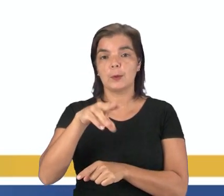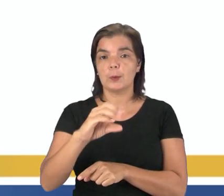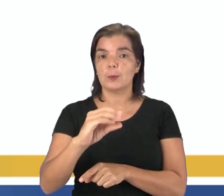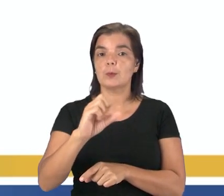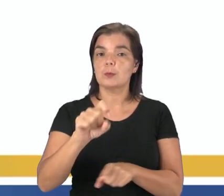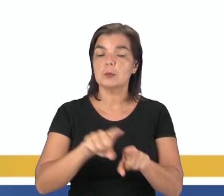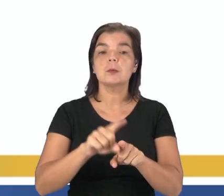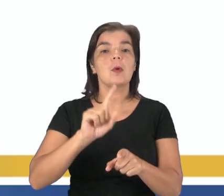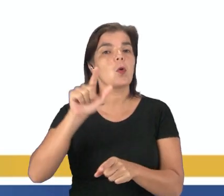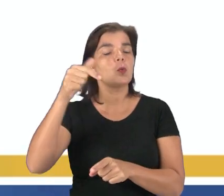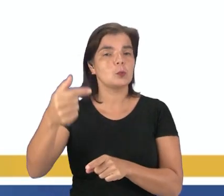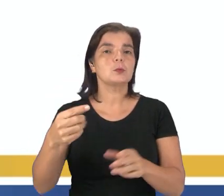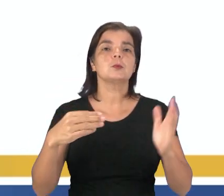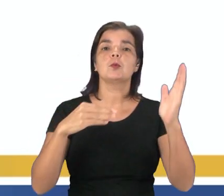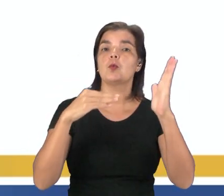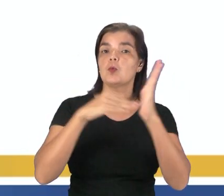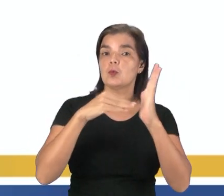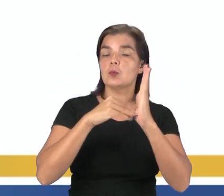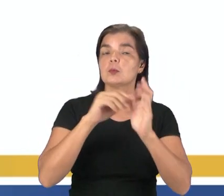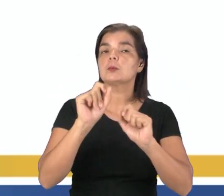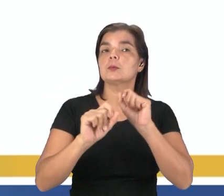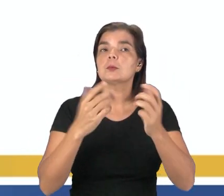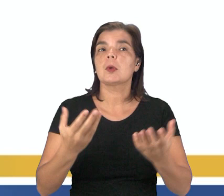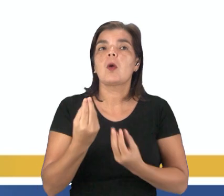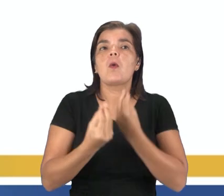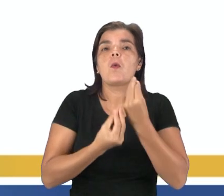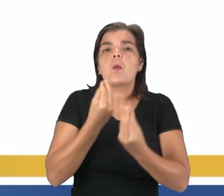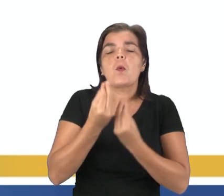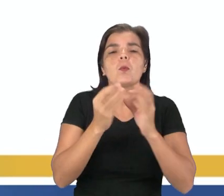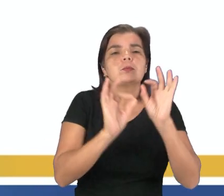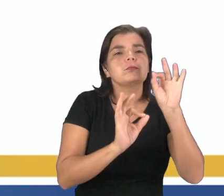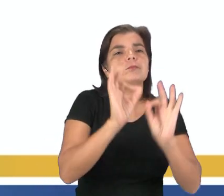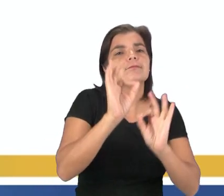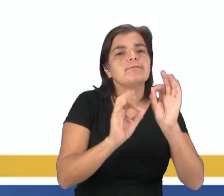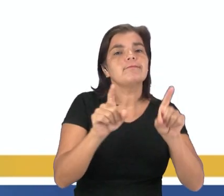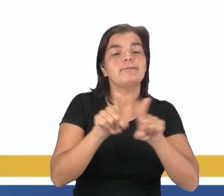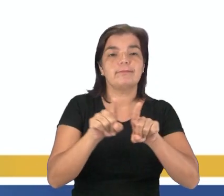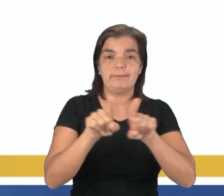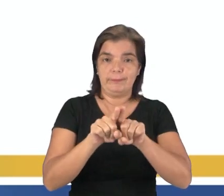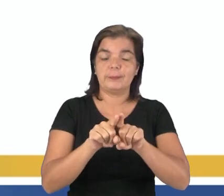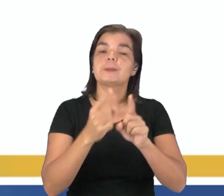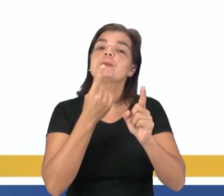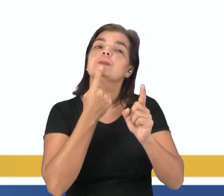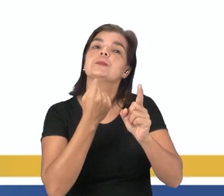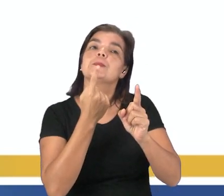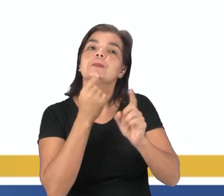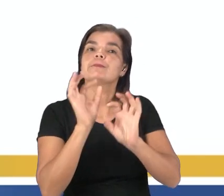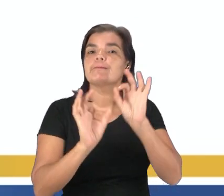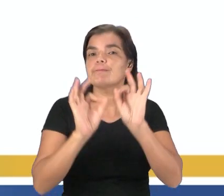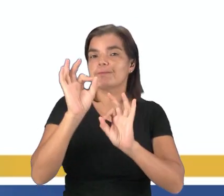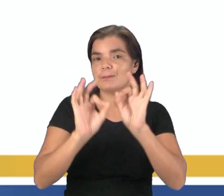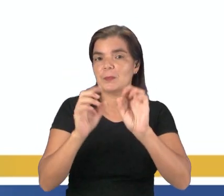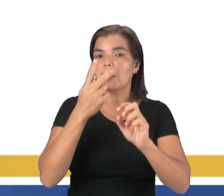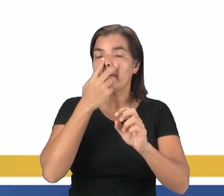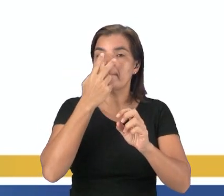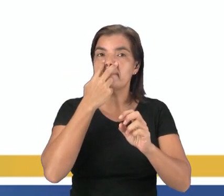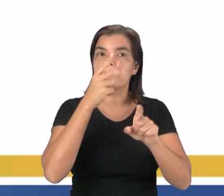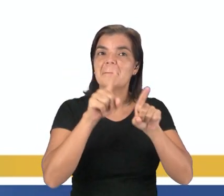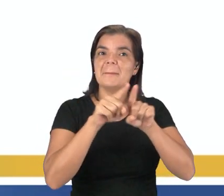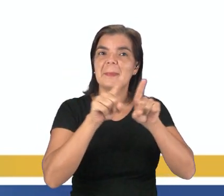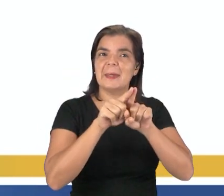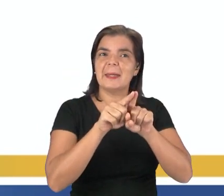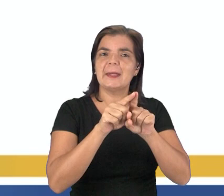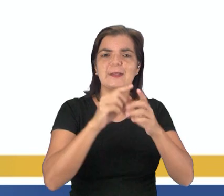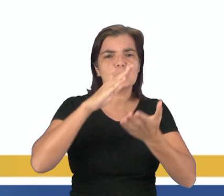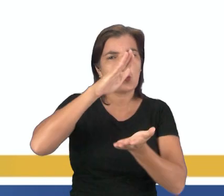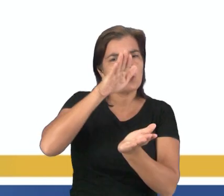por último, a gente tem aí nessa parte final, como que seria o formato das nossas hemácias, né? Que tem esse formato de disco, esse disco um